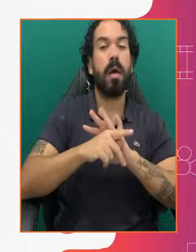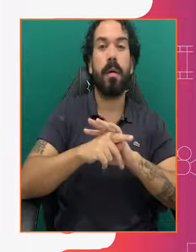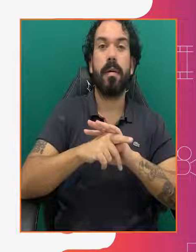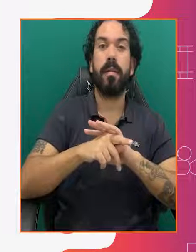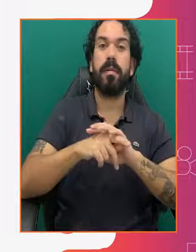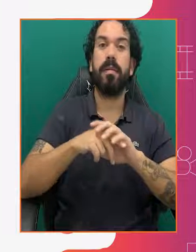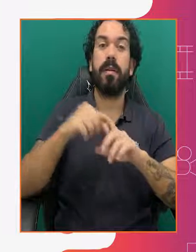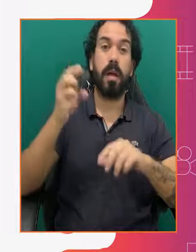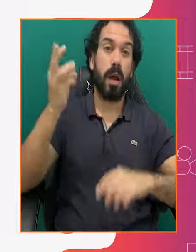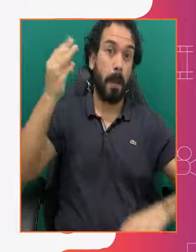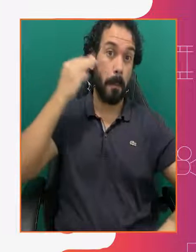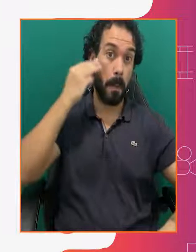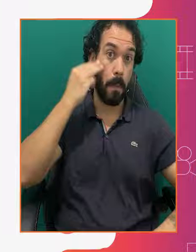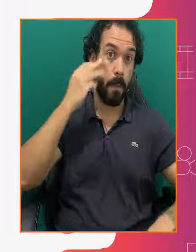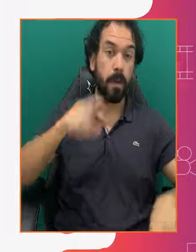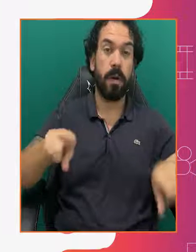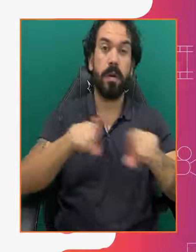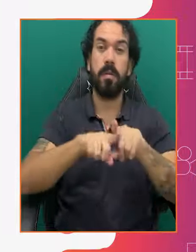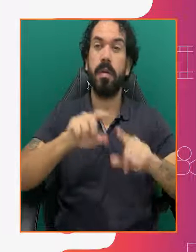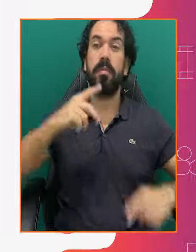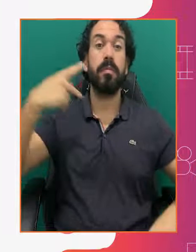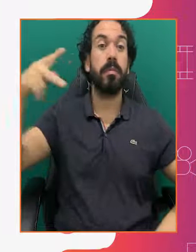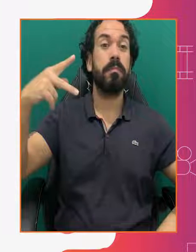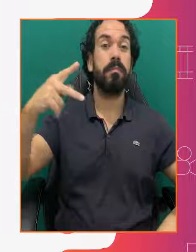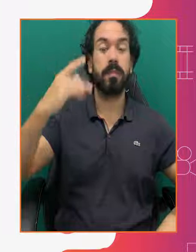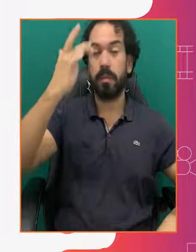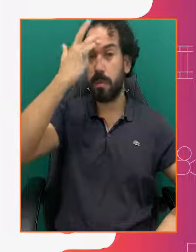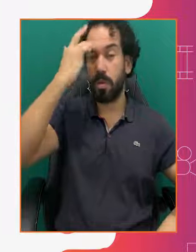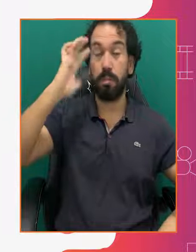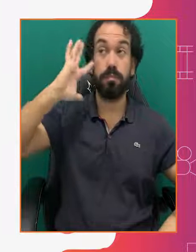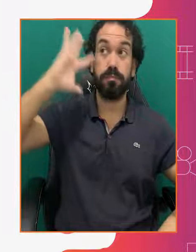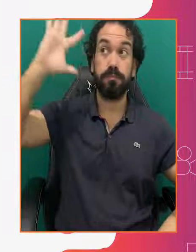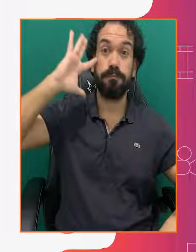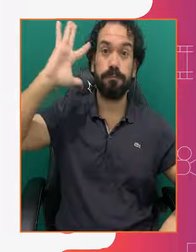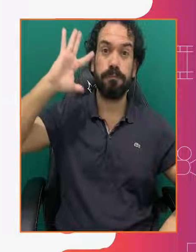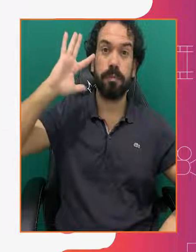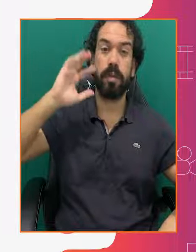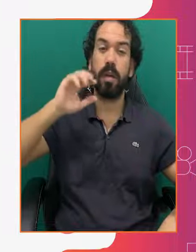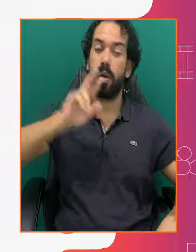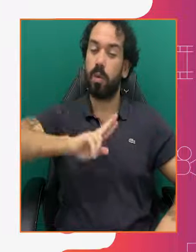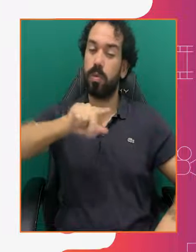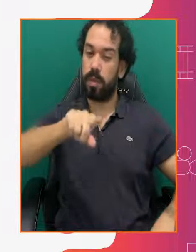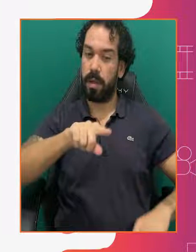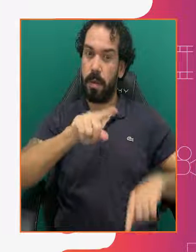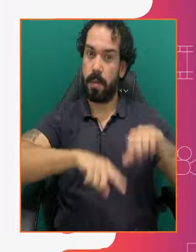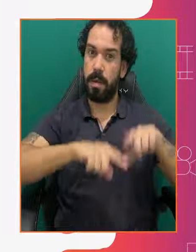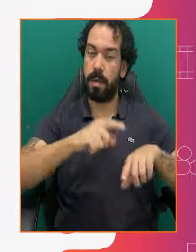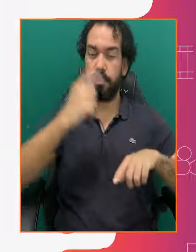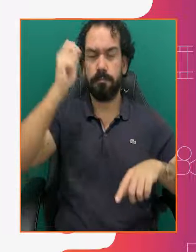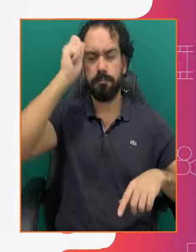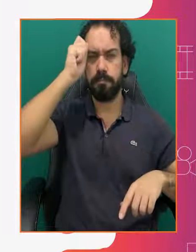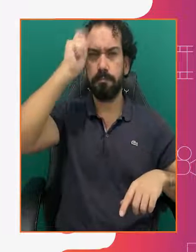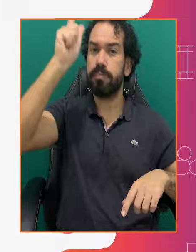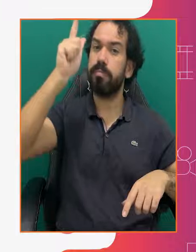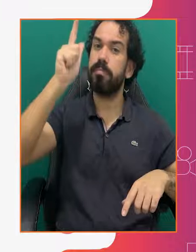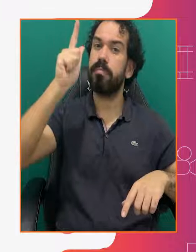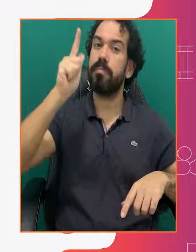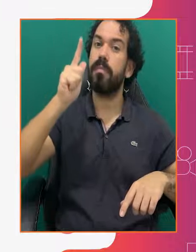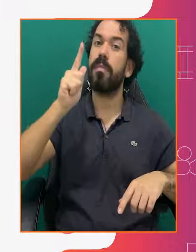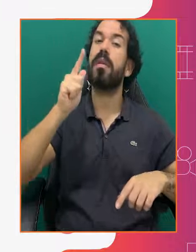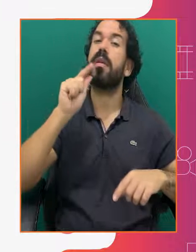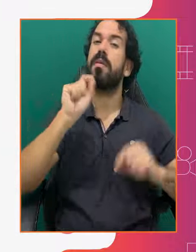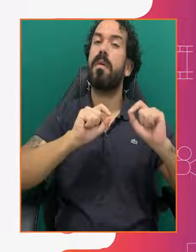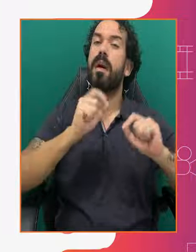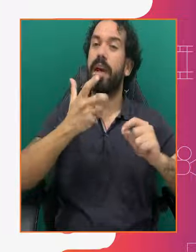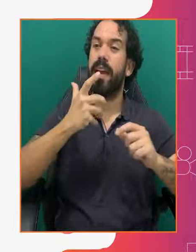baseavam basicamente na memória e na imaginação do artista. A ideia desse aparelho surgiu então para deixar